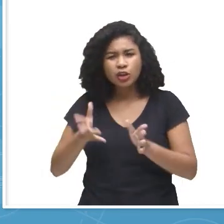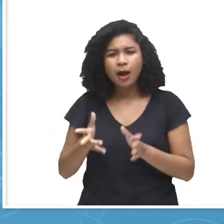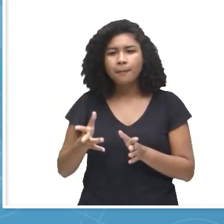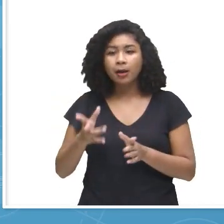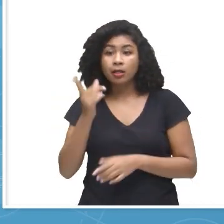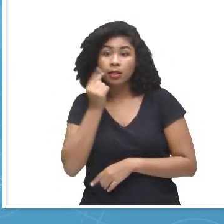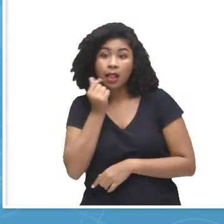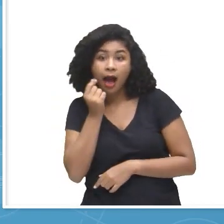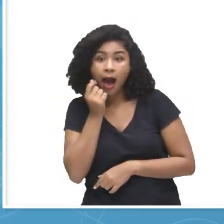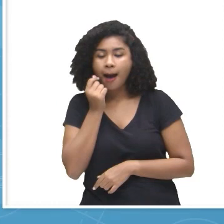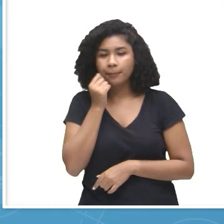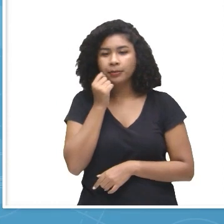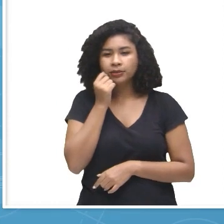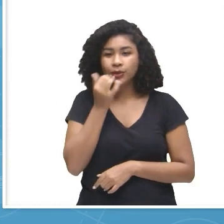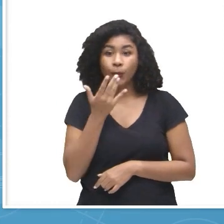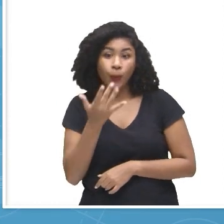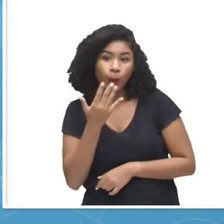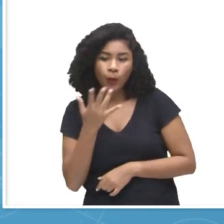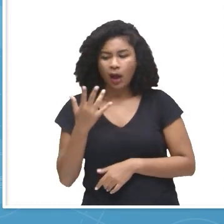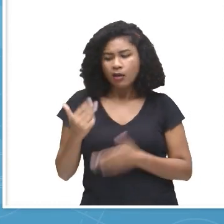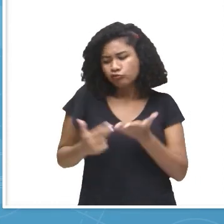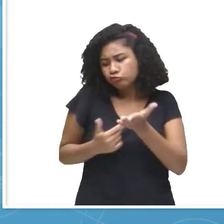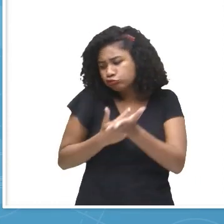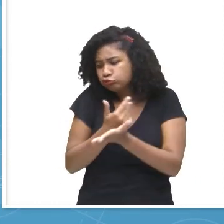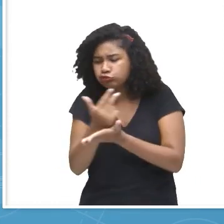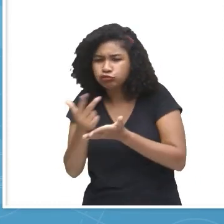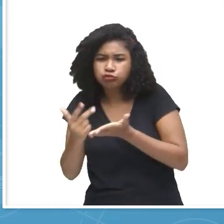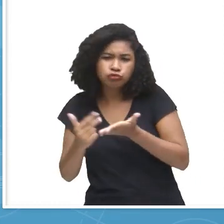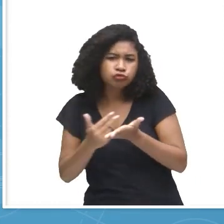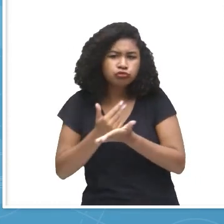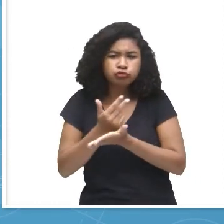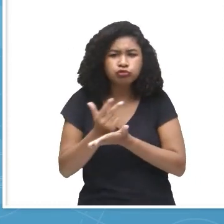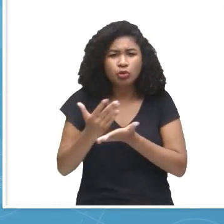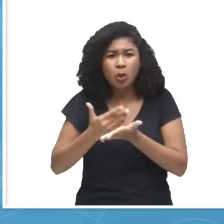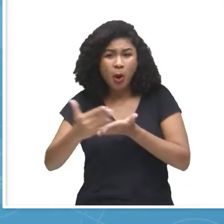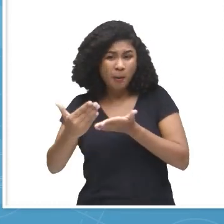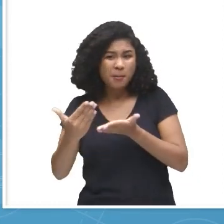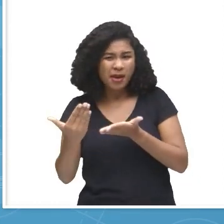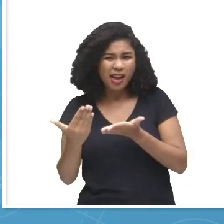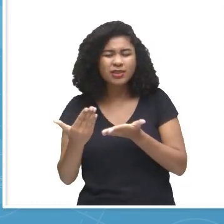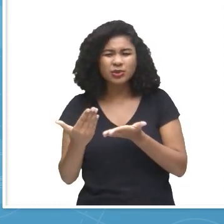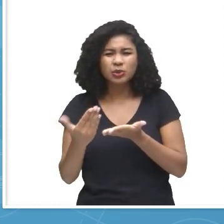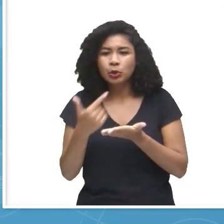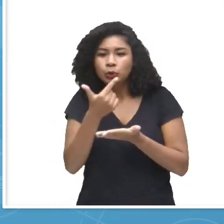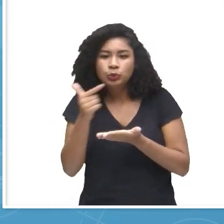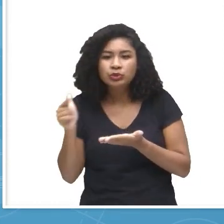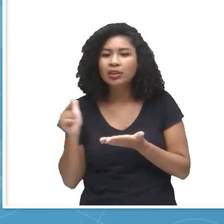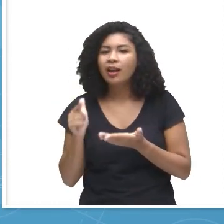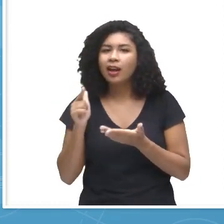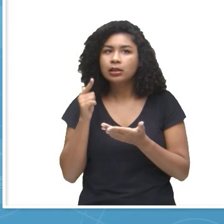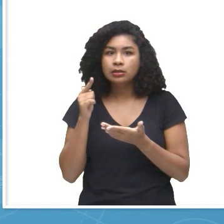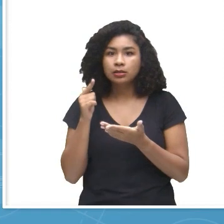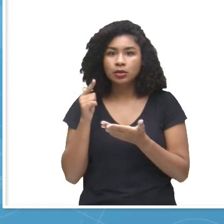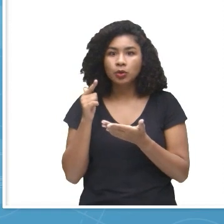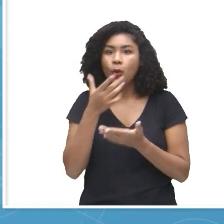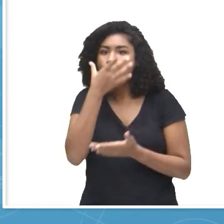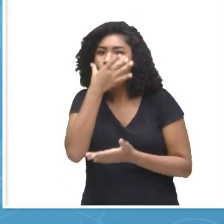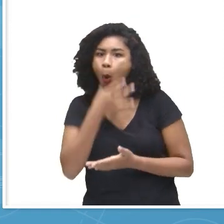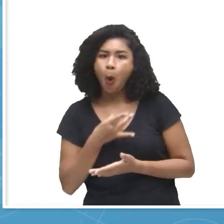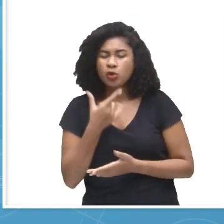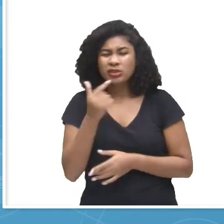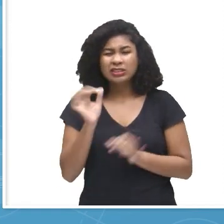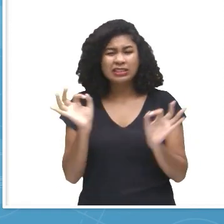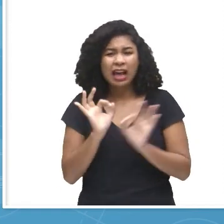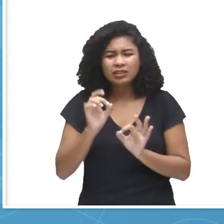cera e elas começam a fazer os seus desenhos, que no início não tem um formato bem definido, né? São vários traços, quase